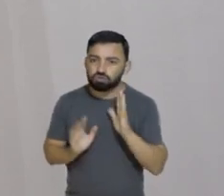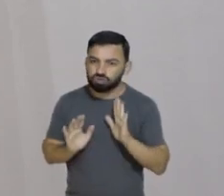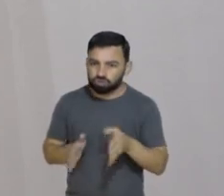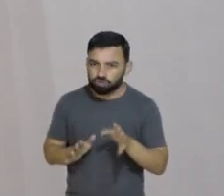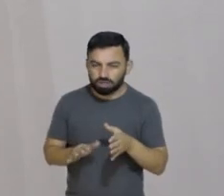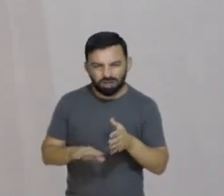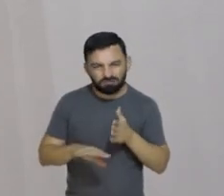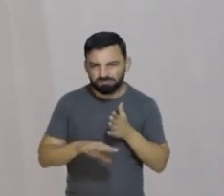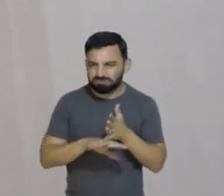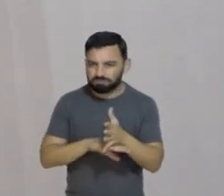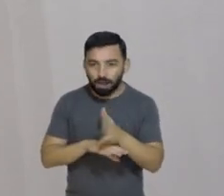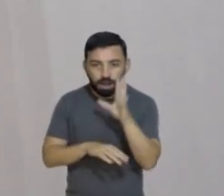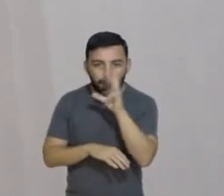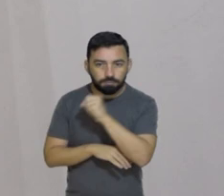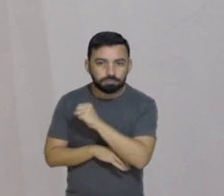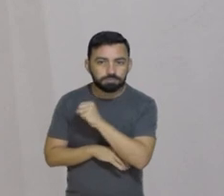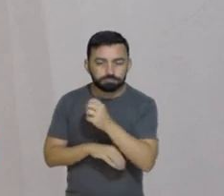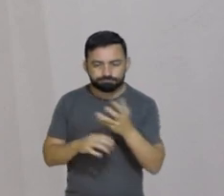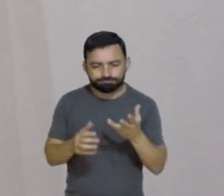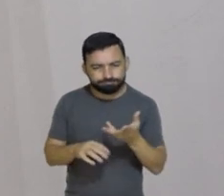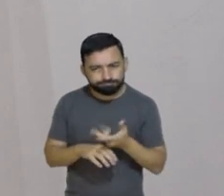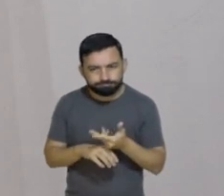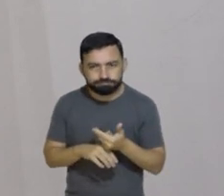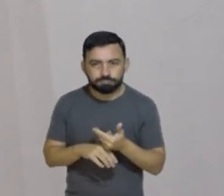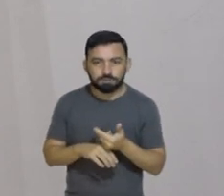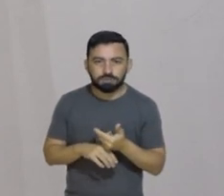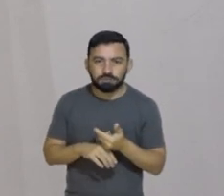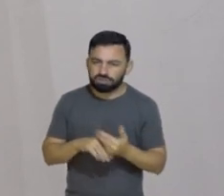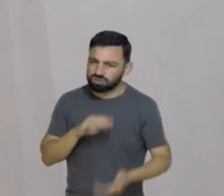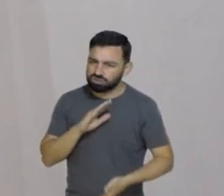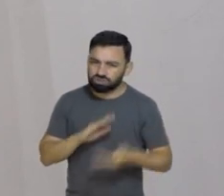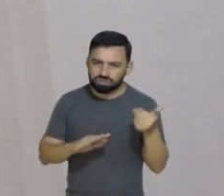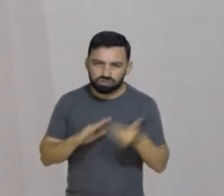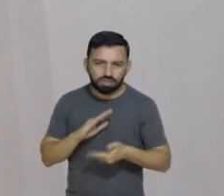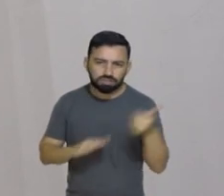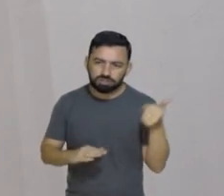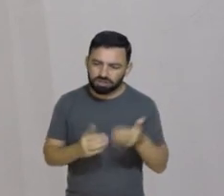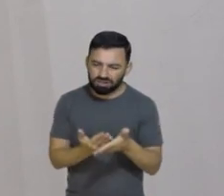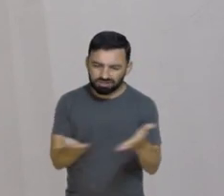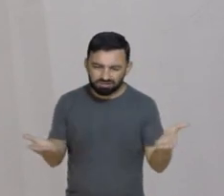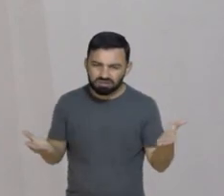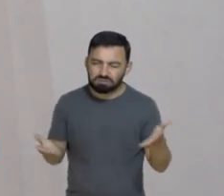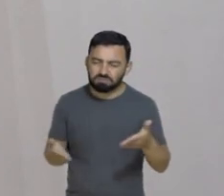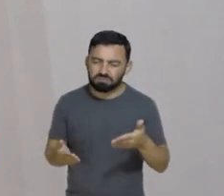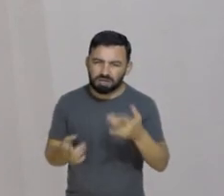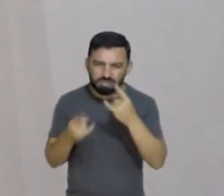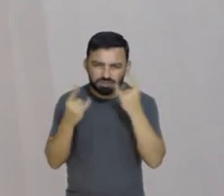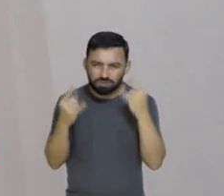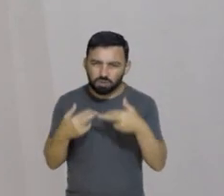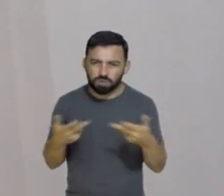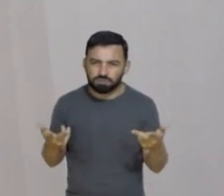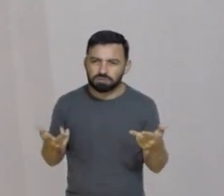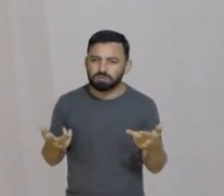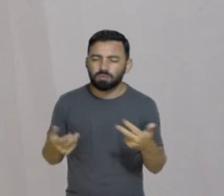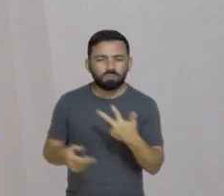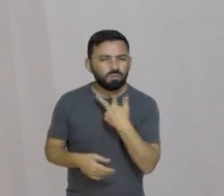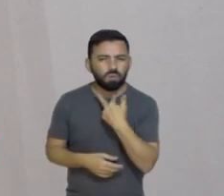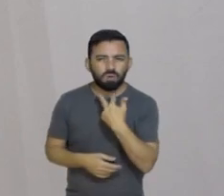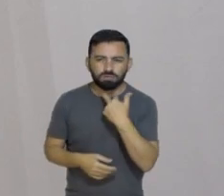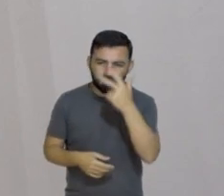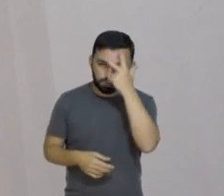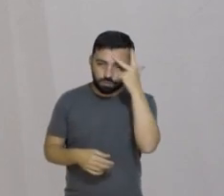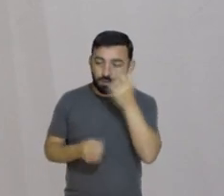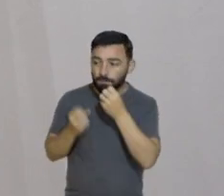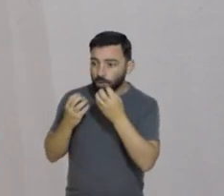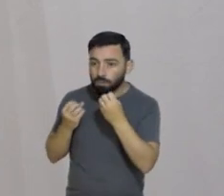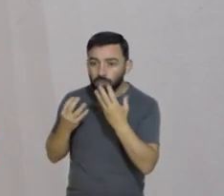abordagem mais rápida, mais célere, para tirar essa marginalidade das ruas. As pessoas de bem não podem estar pagando pela